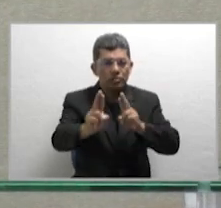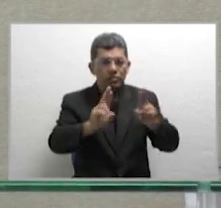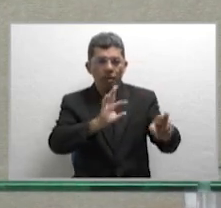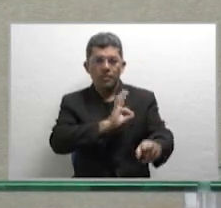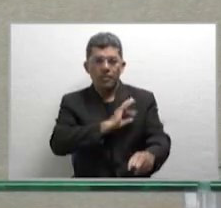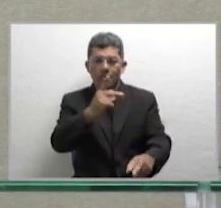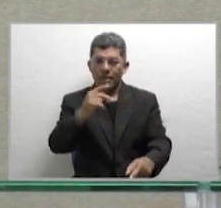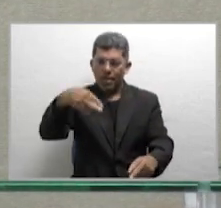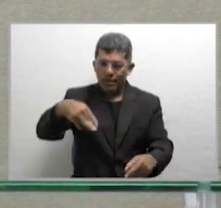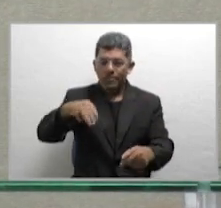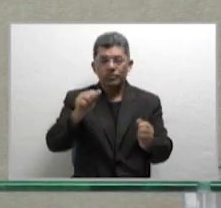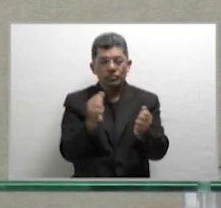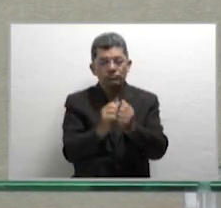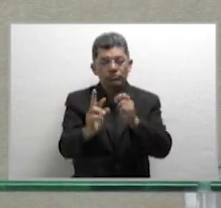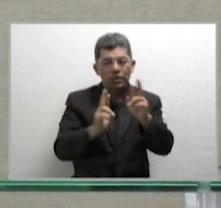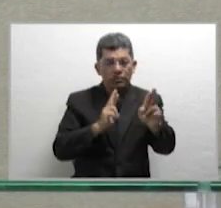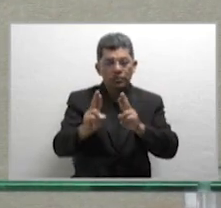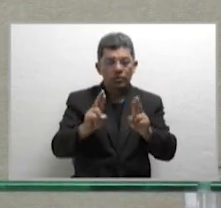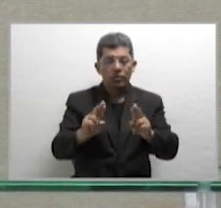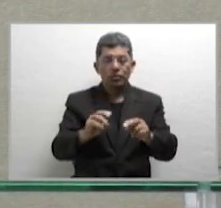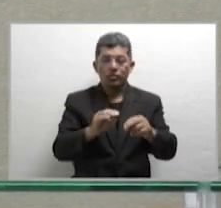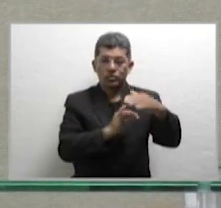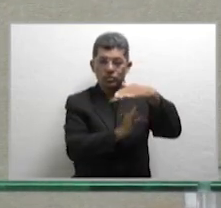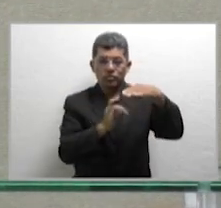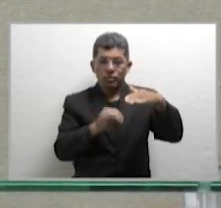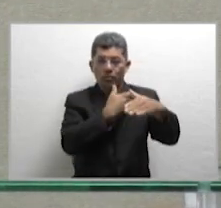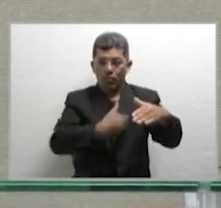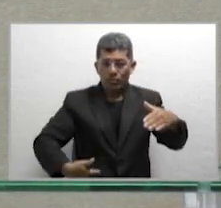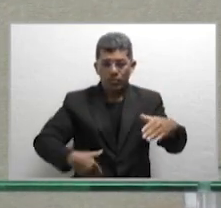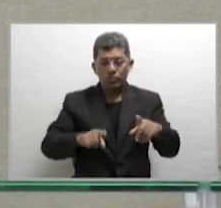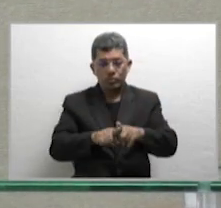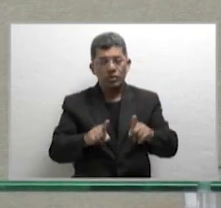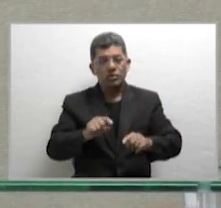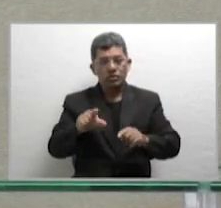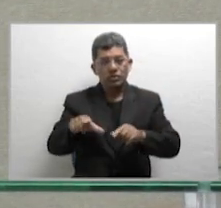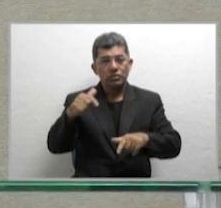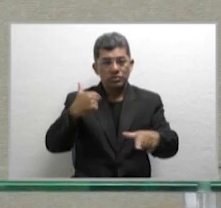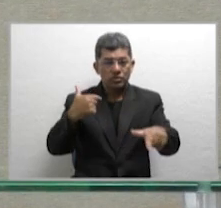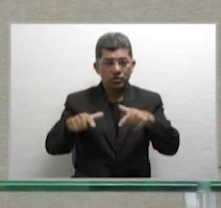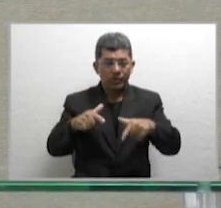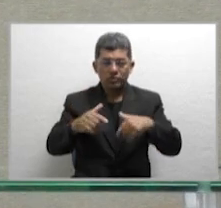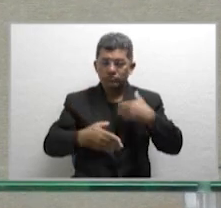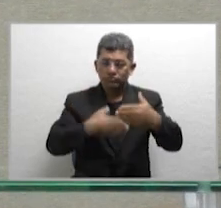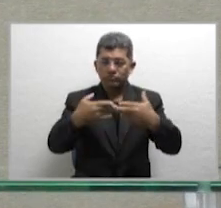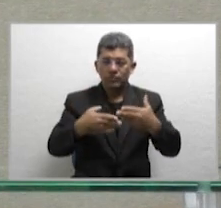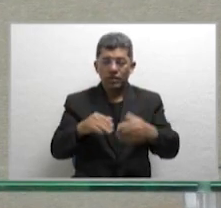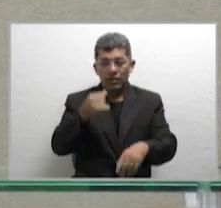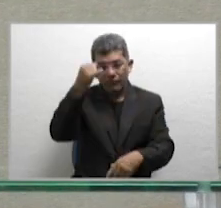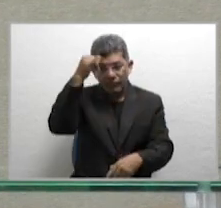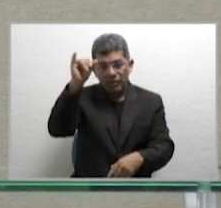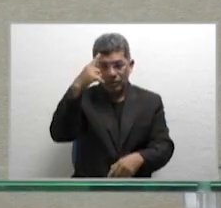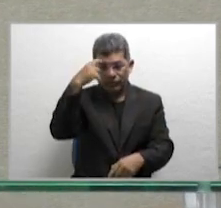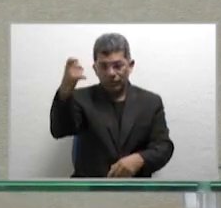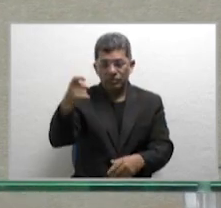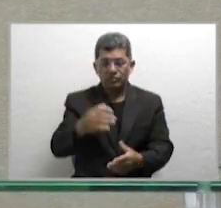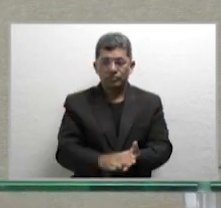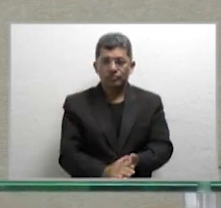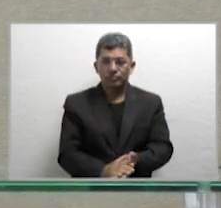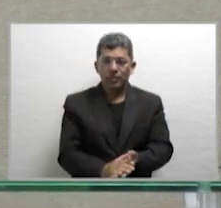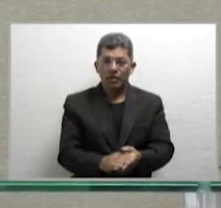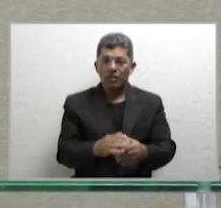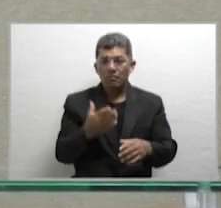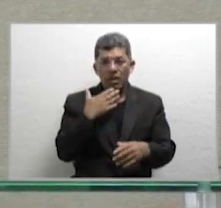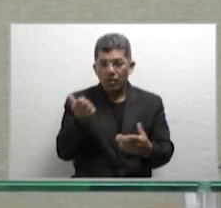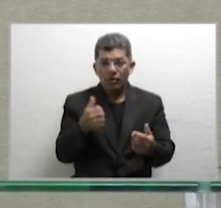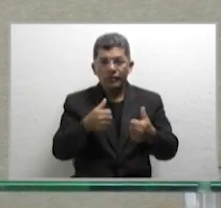os órgãos de segurança pública e desenvolve ali o seu papel fazendo a prevenção da violência. Melhor que correr atrás